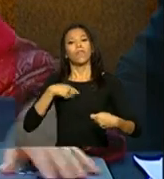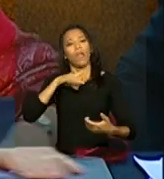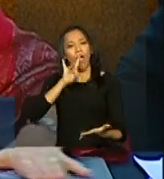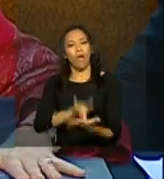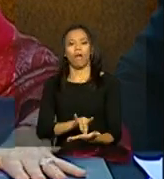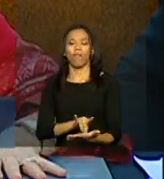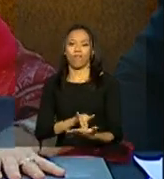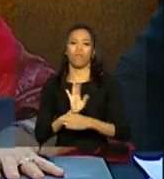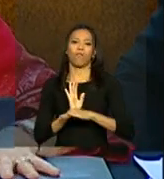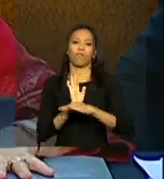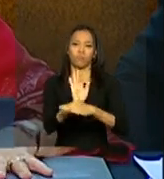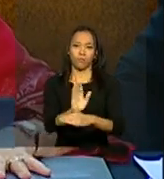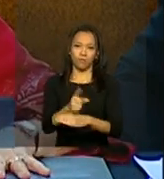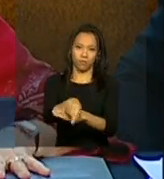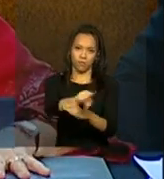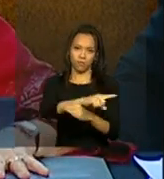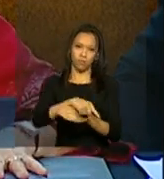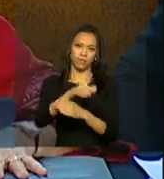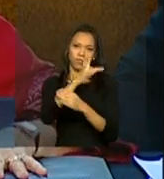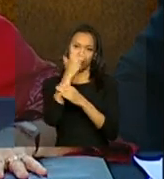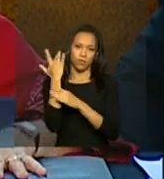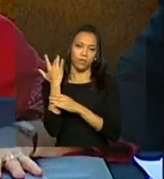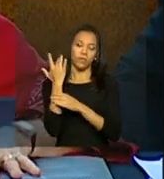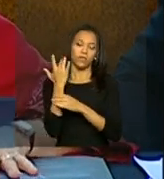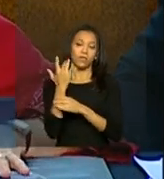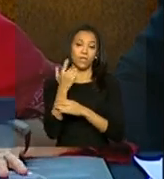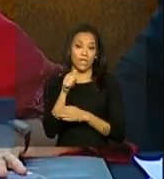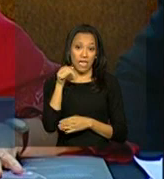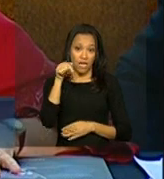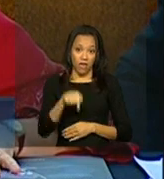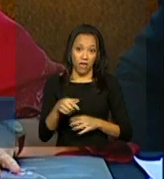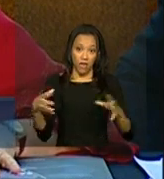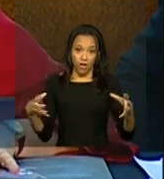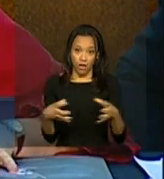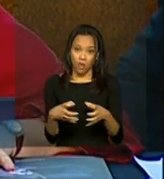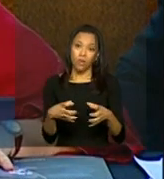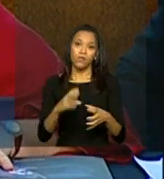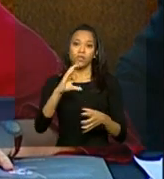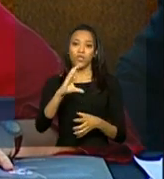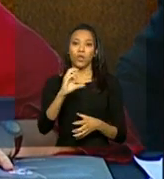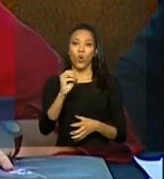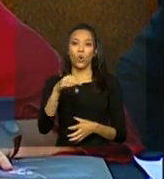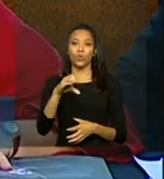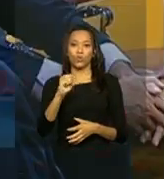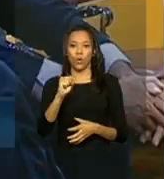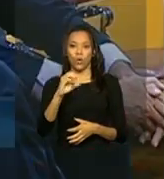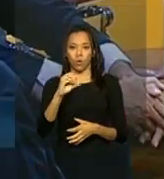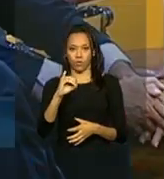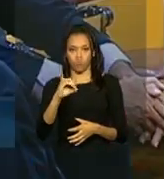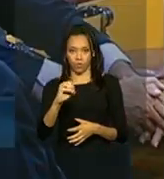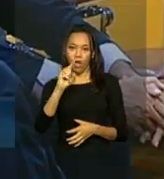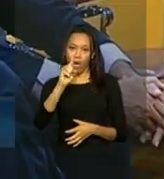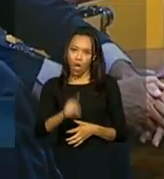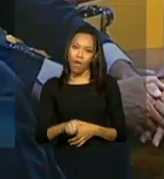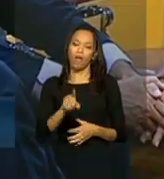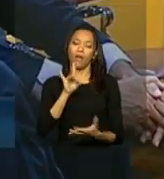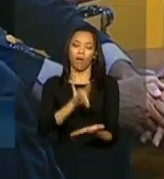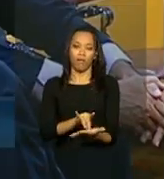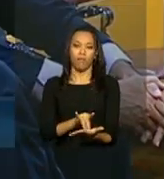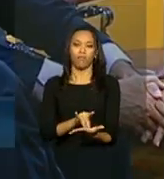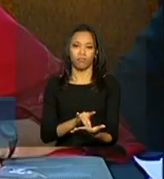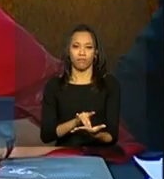e este, esses consórcios são reflexos reais nos